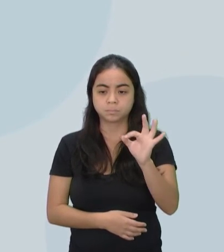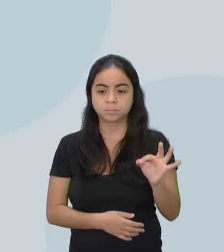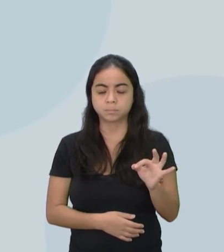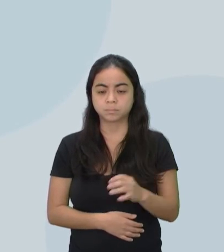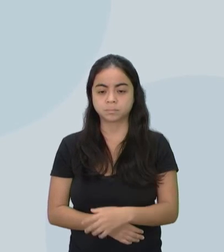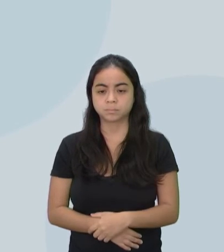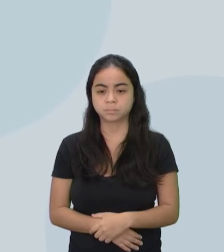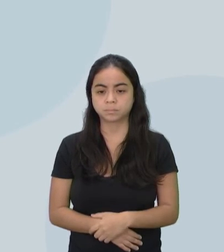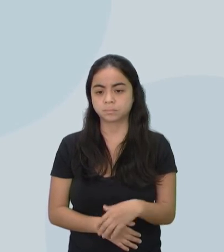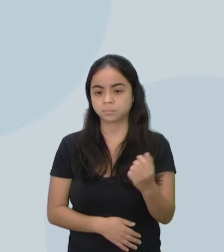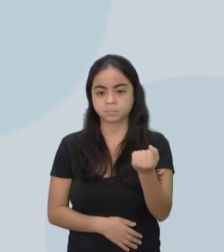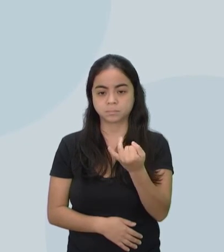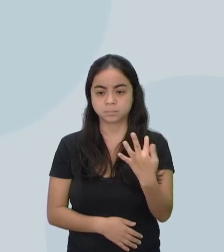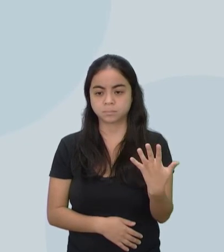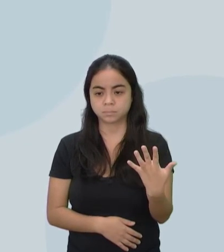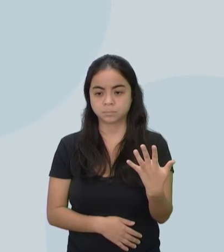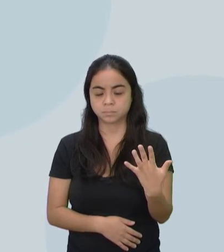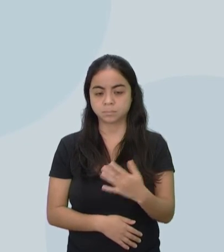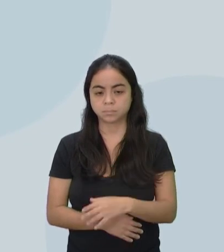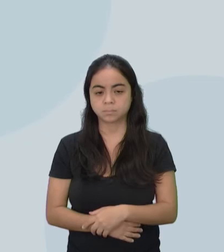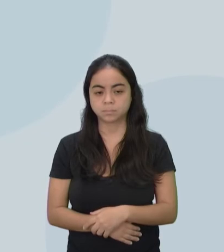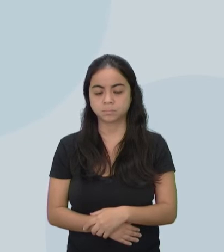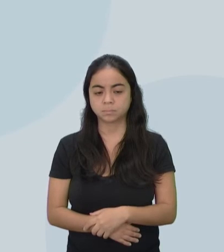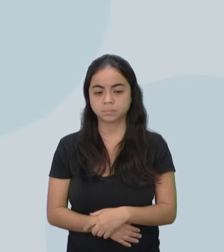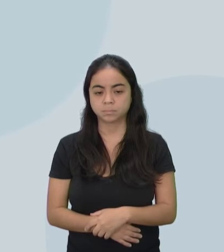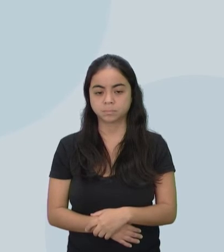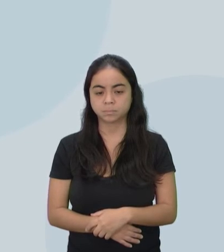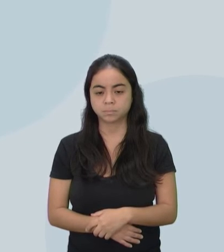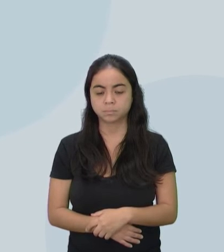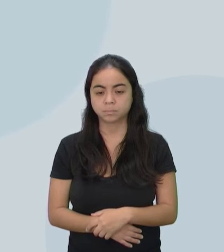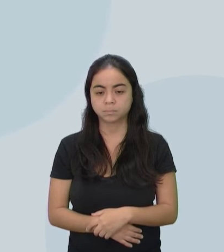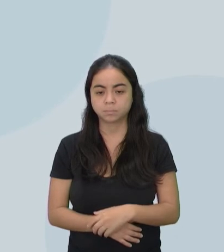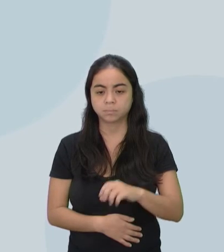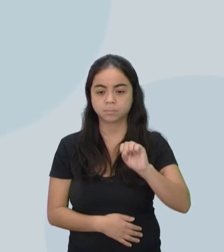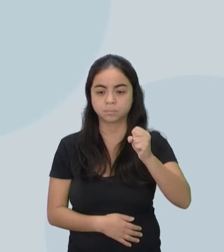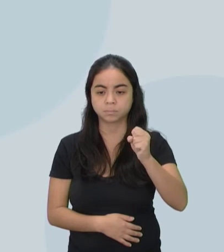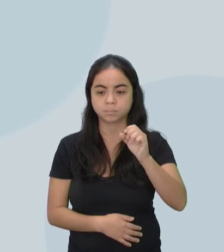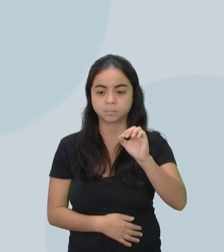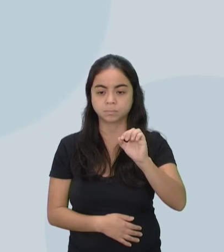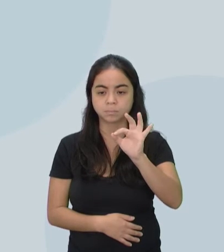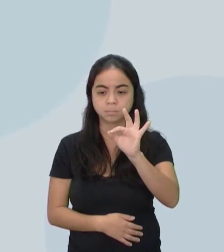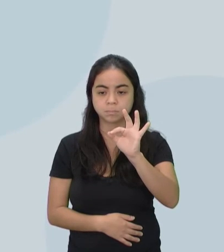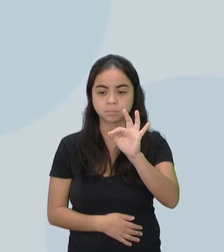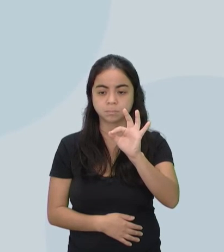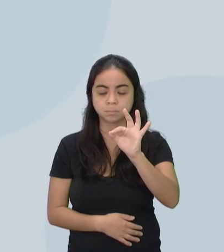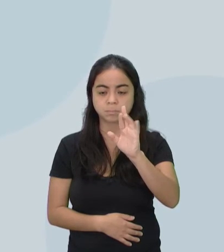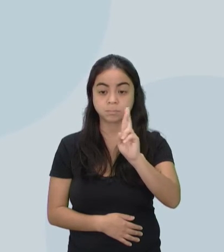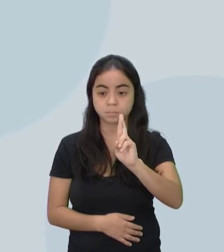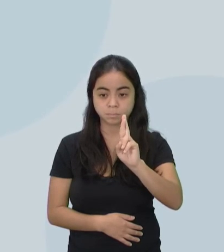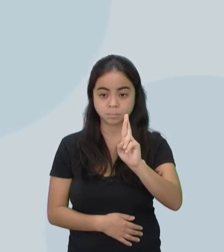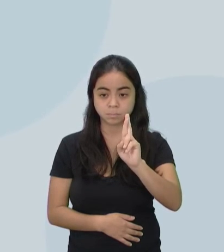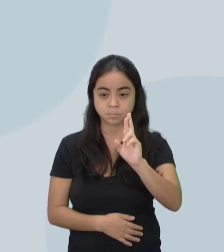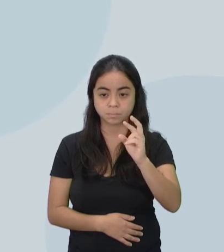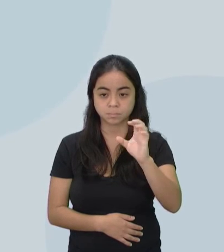8%. 8% de R$1.000, aí ela gastou R$80.